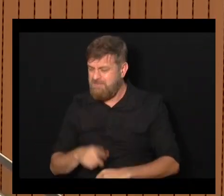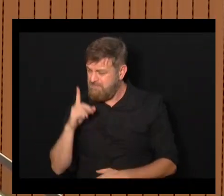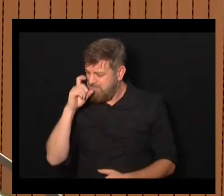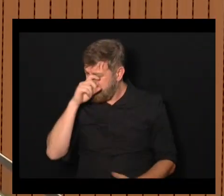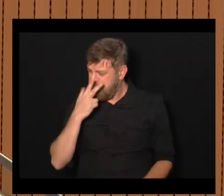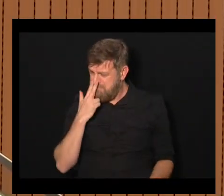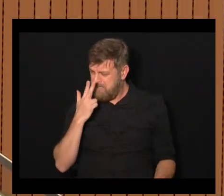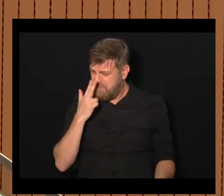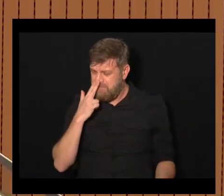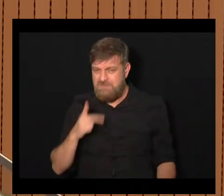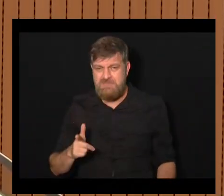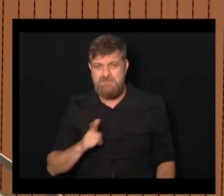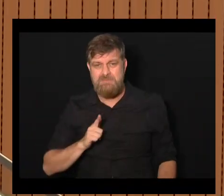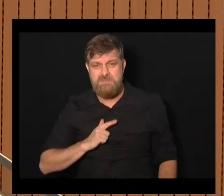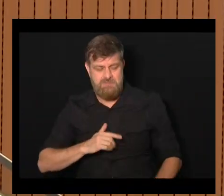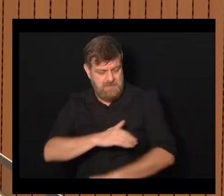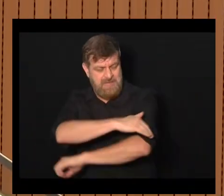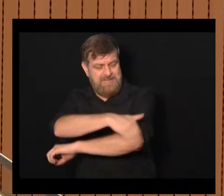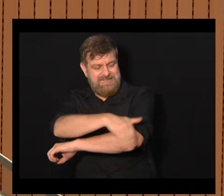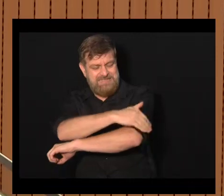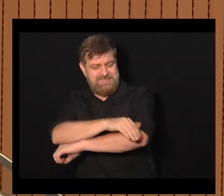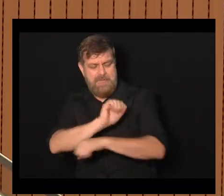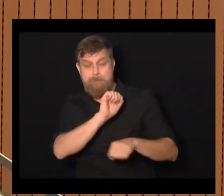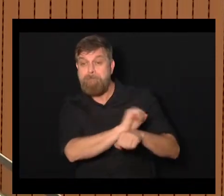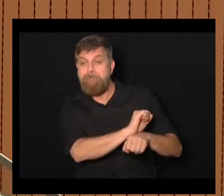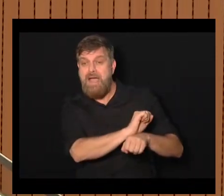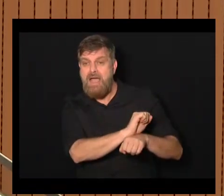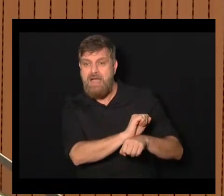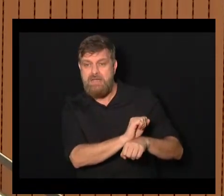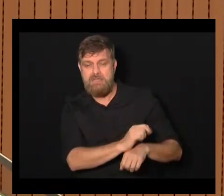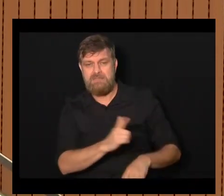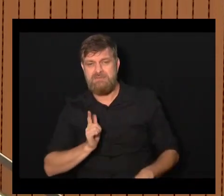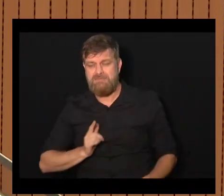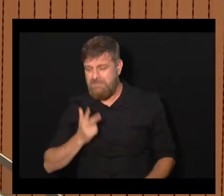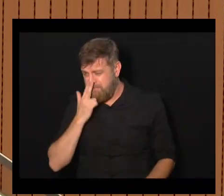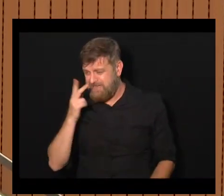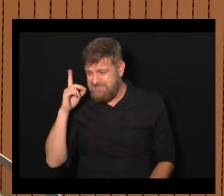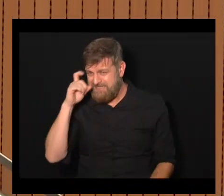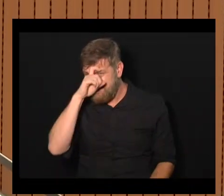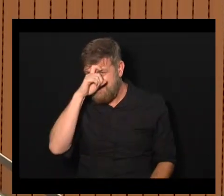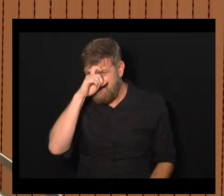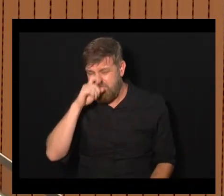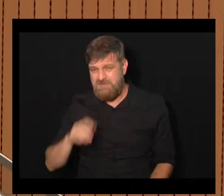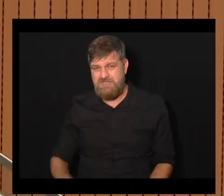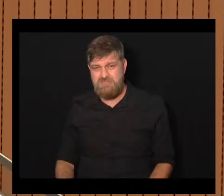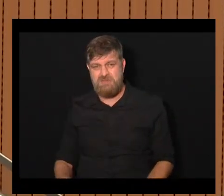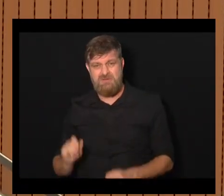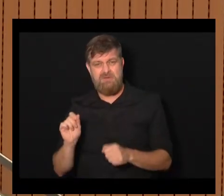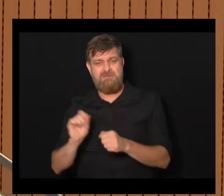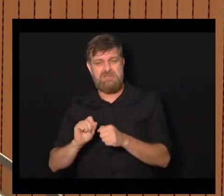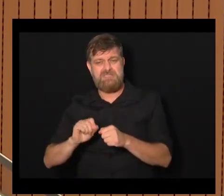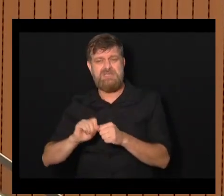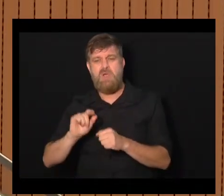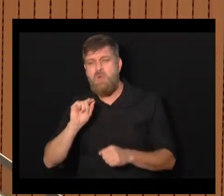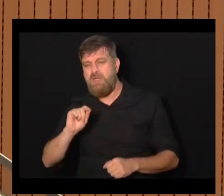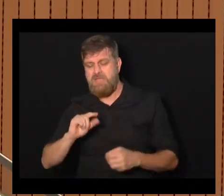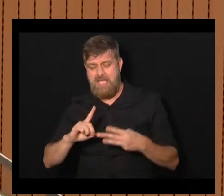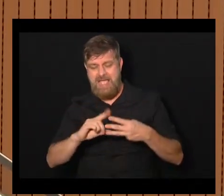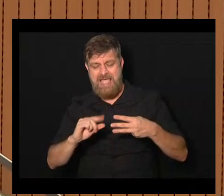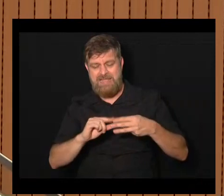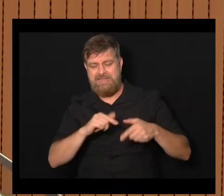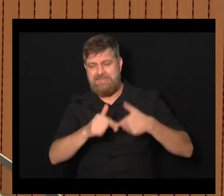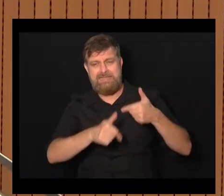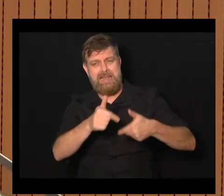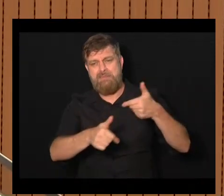por exemplo, nas esquinas do município. É uma dificuldade enorme fazer a Indec